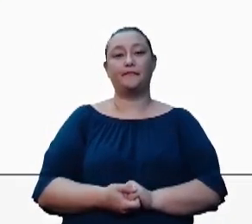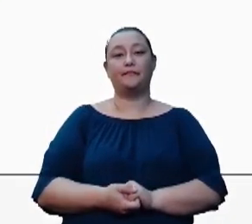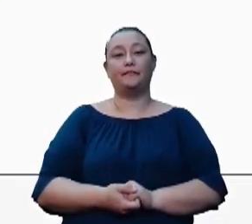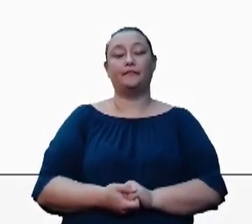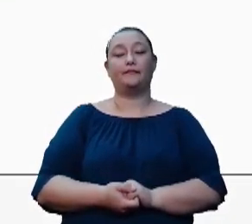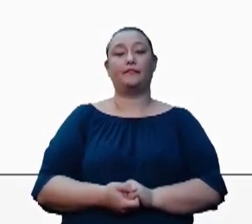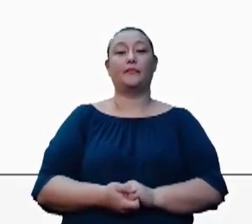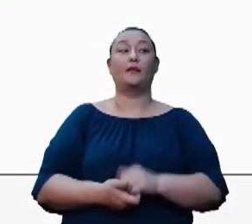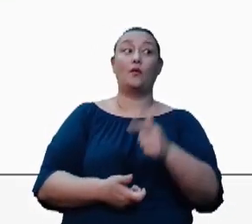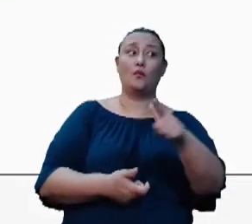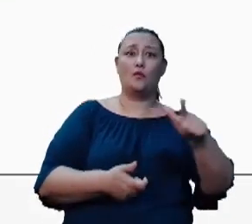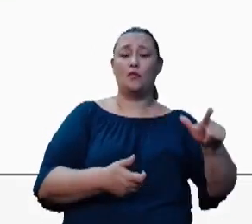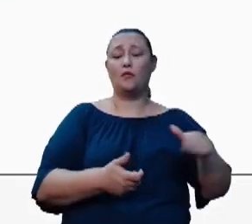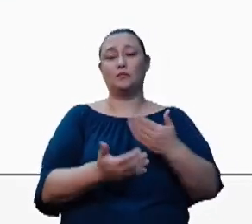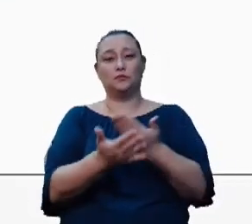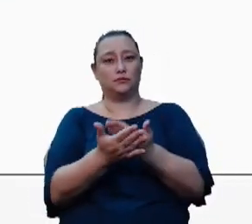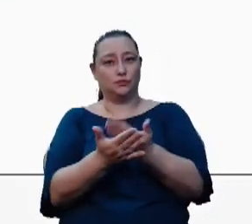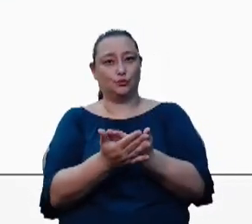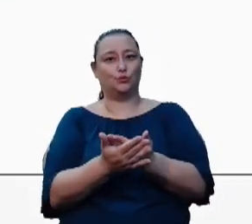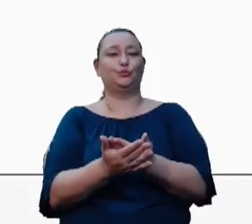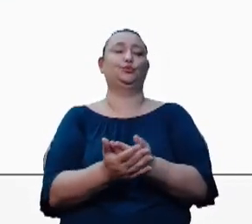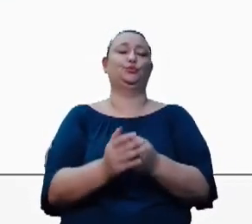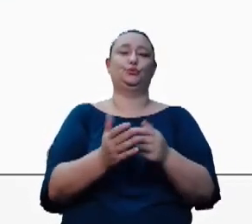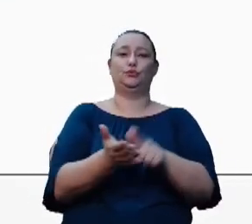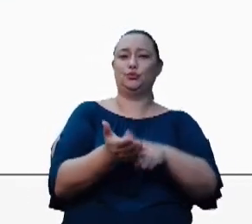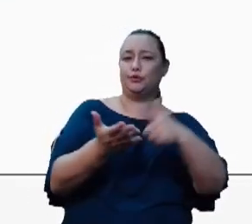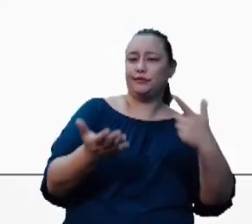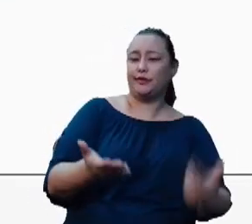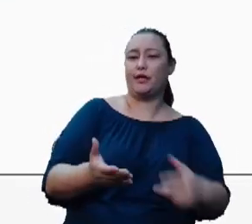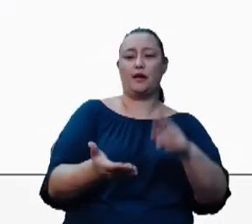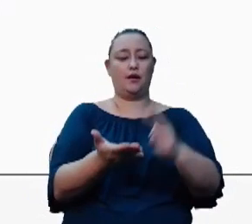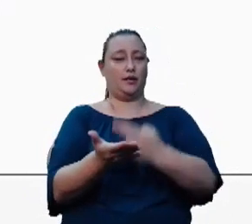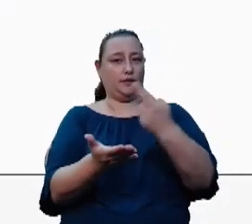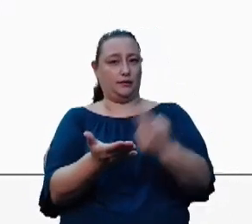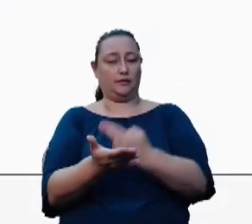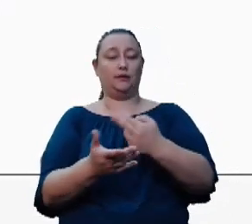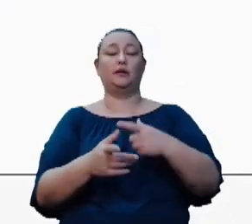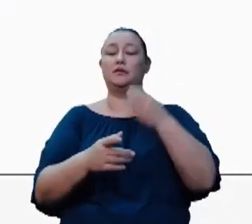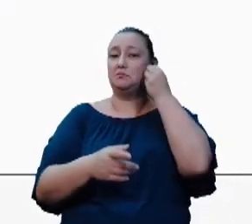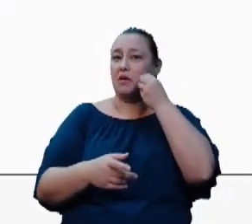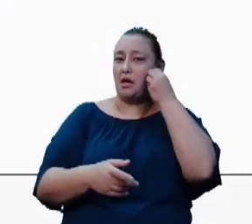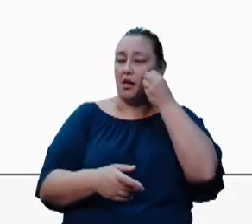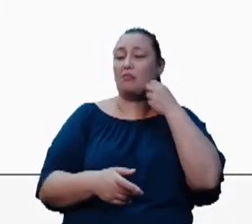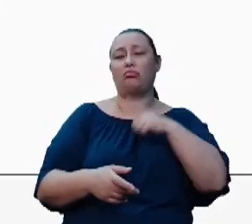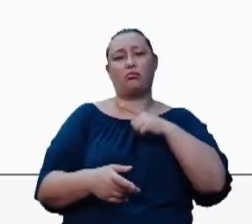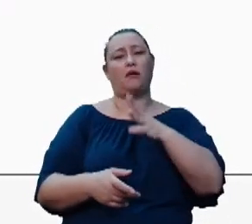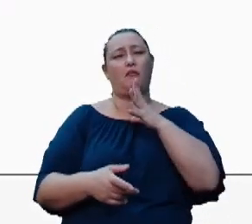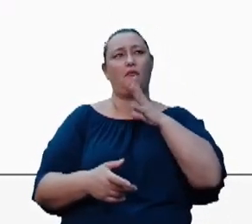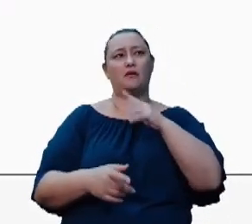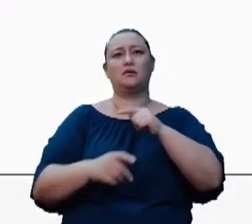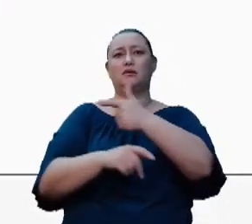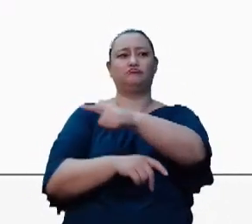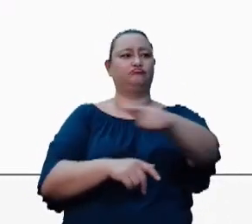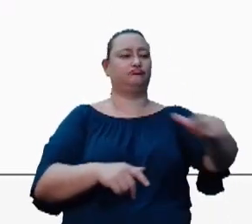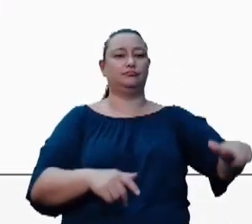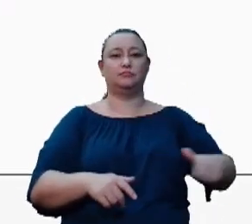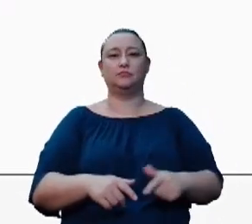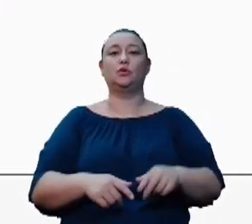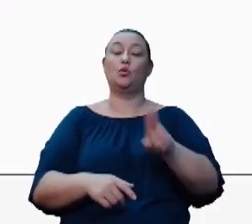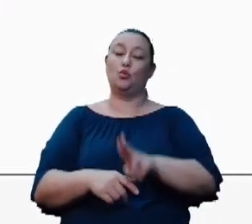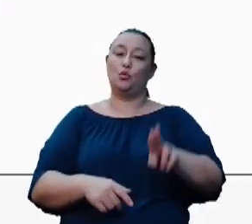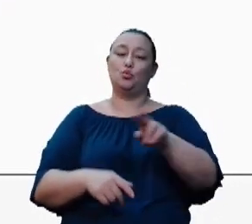Alguns estudos, publicações, suas experiências têm sido conhecidas com o uso